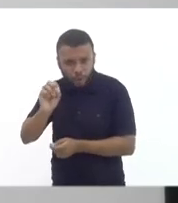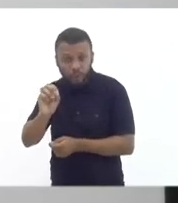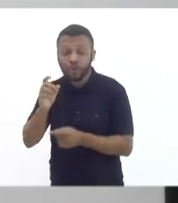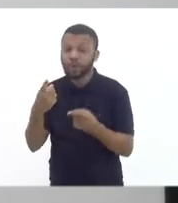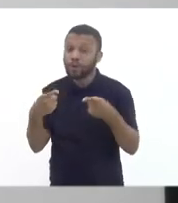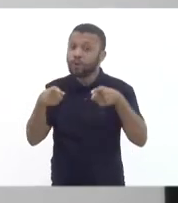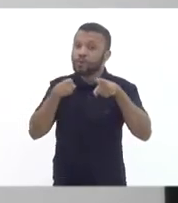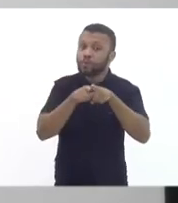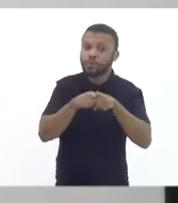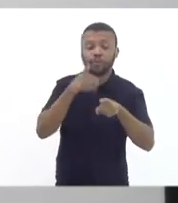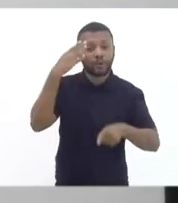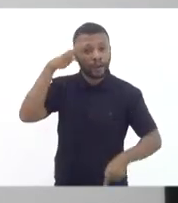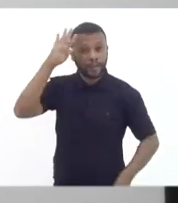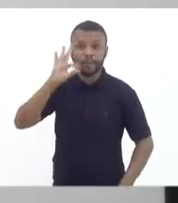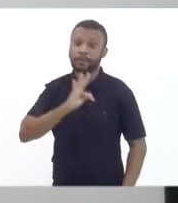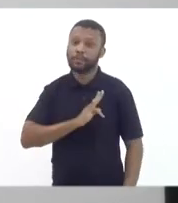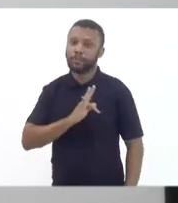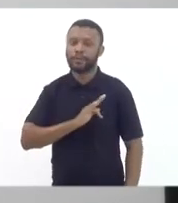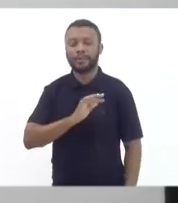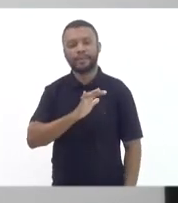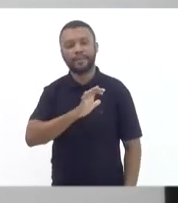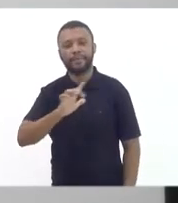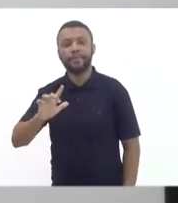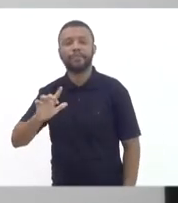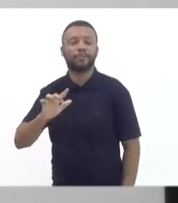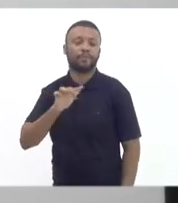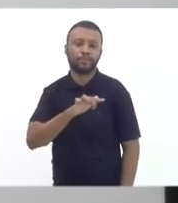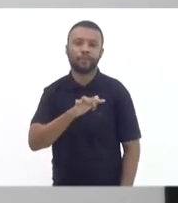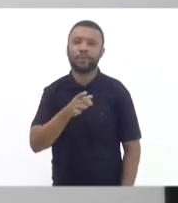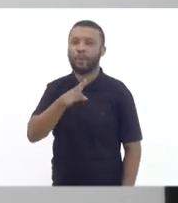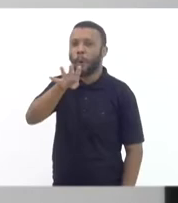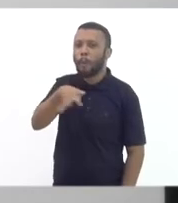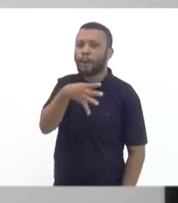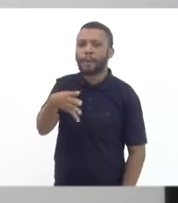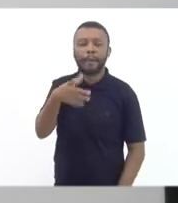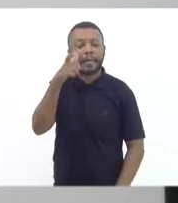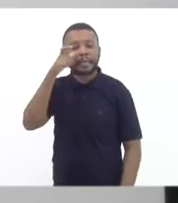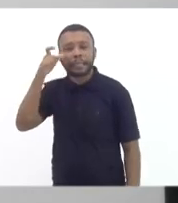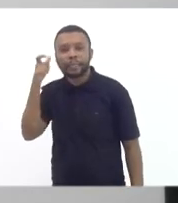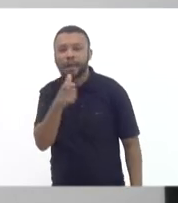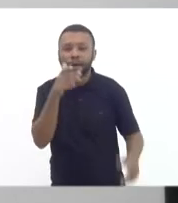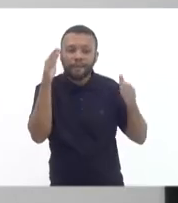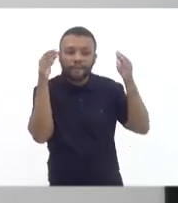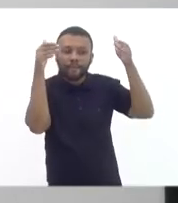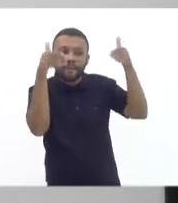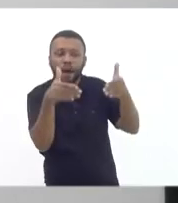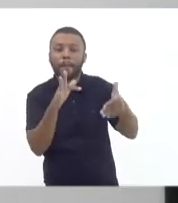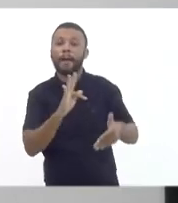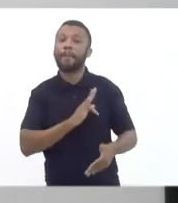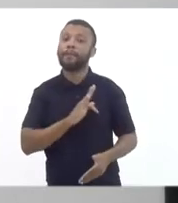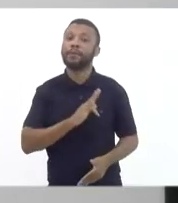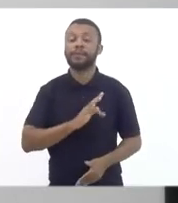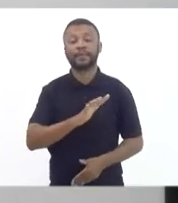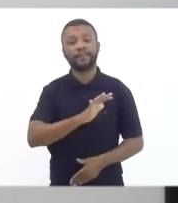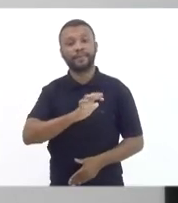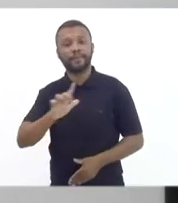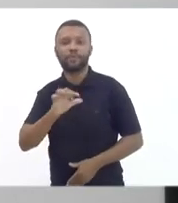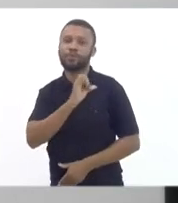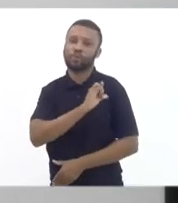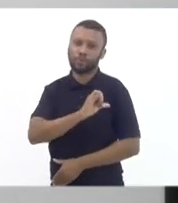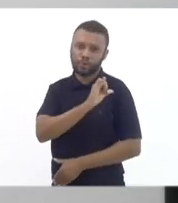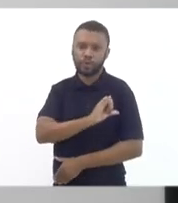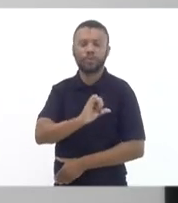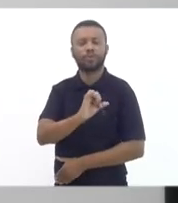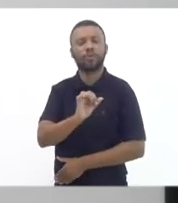CADEPOL, Academia de Polícia. Foi um programa muito interessante, voltado para a Polícia Civil do Estado do Rio de Janeiro. Um